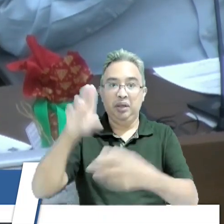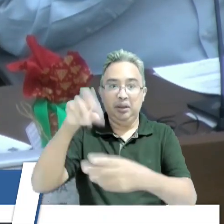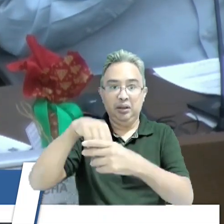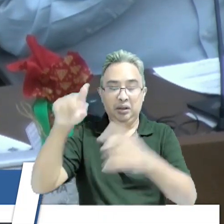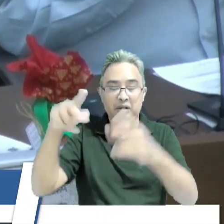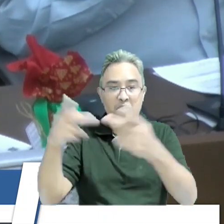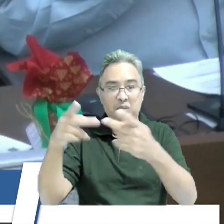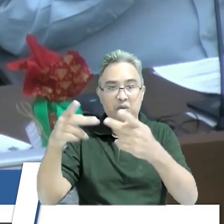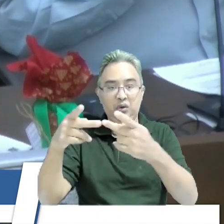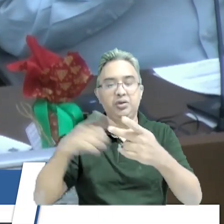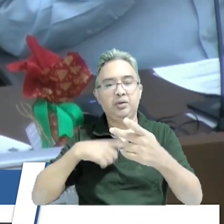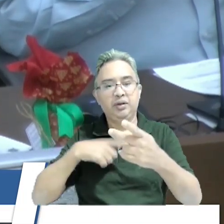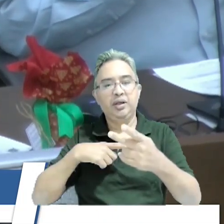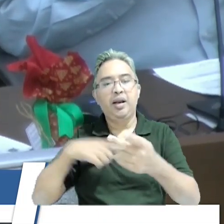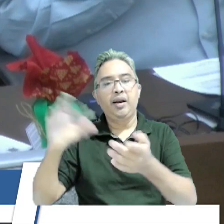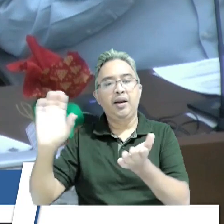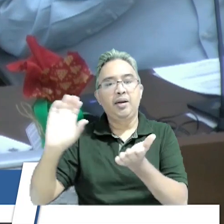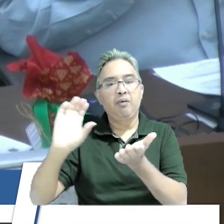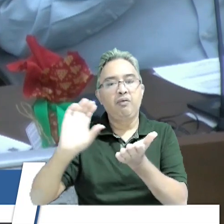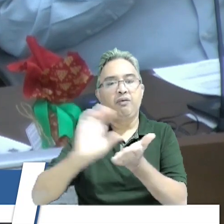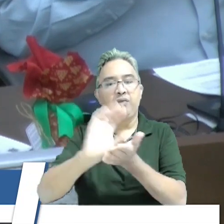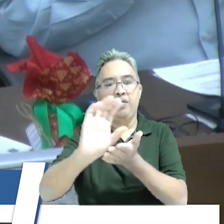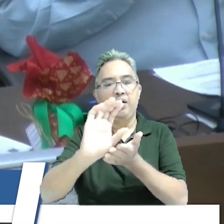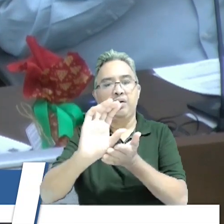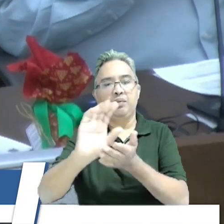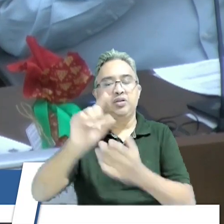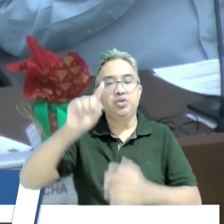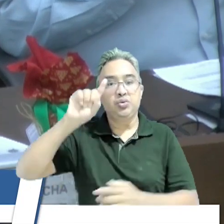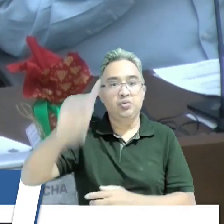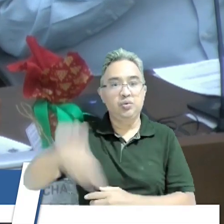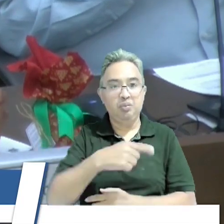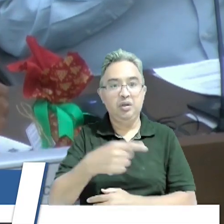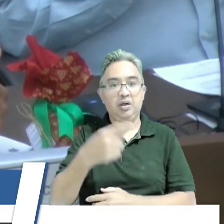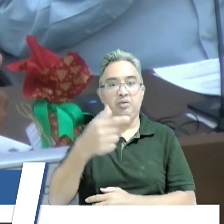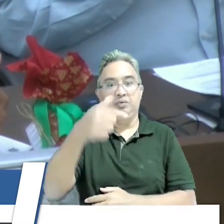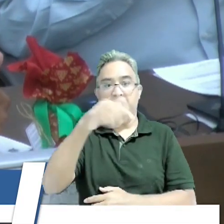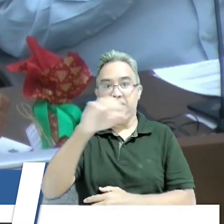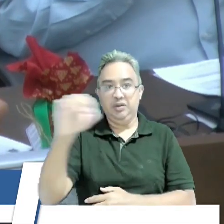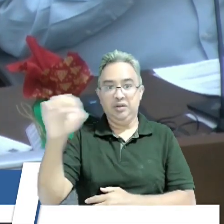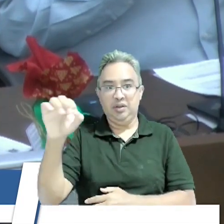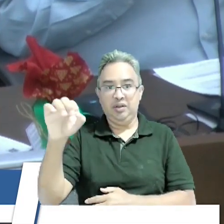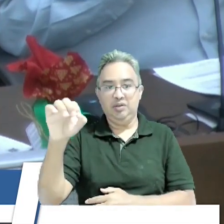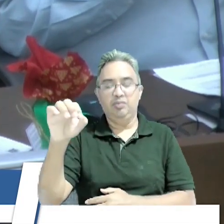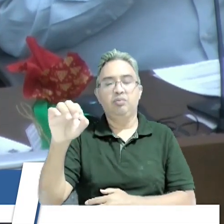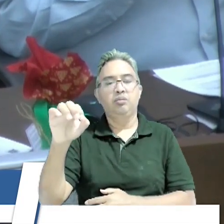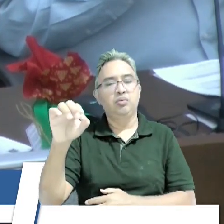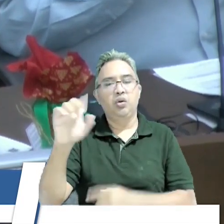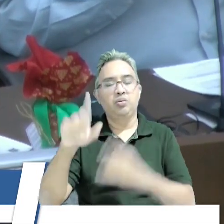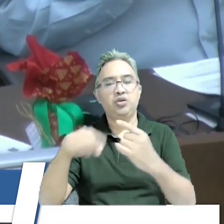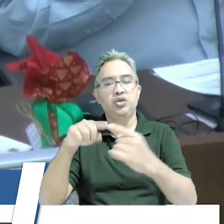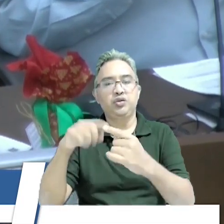uma verba de 1 milhão e 700 para fazer a construção